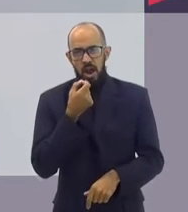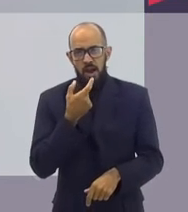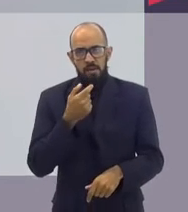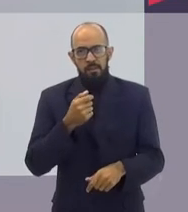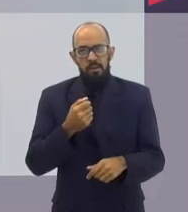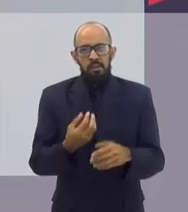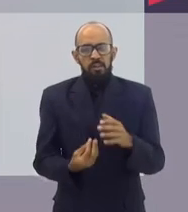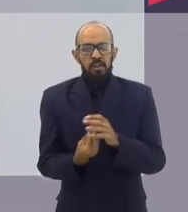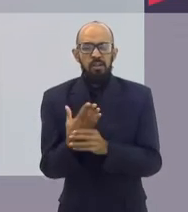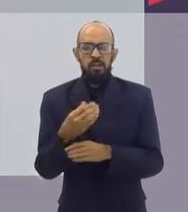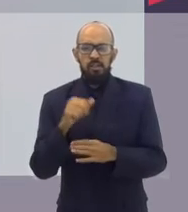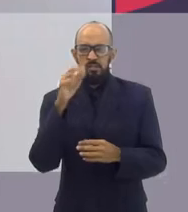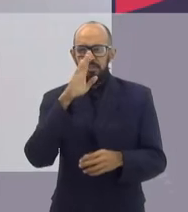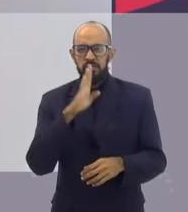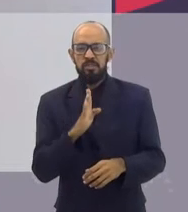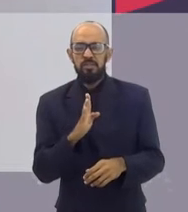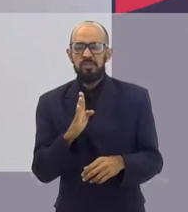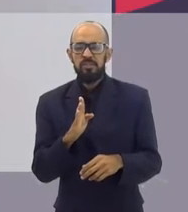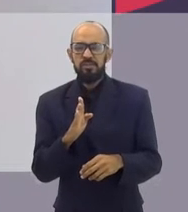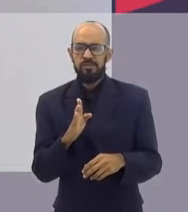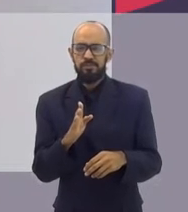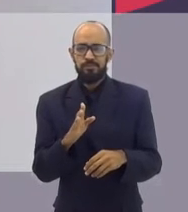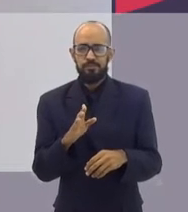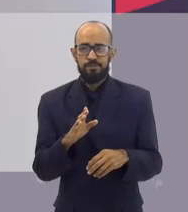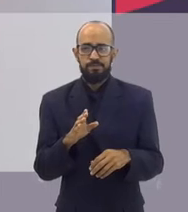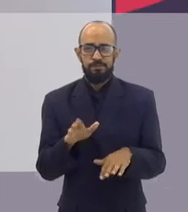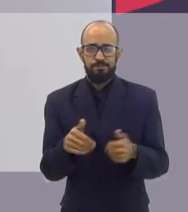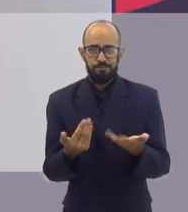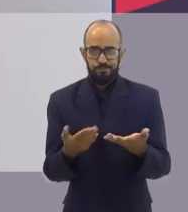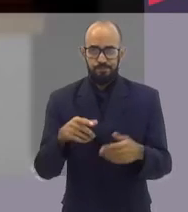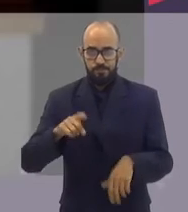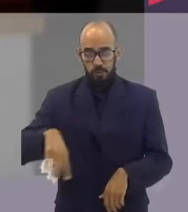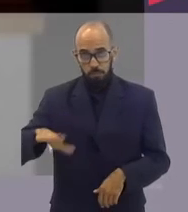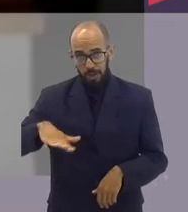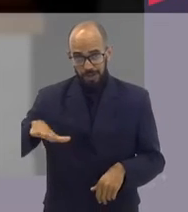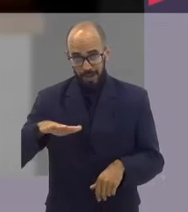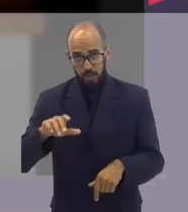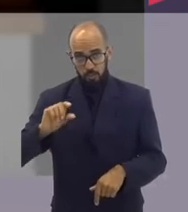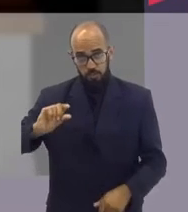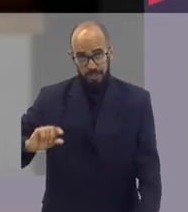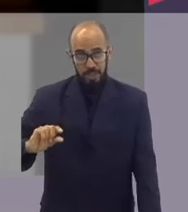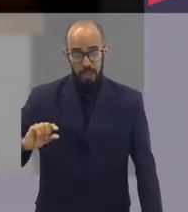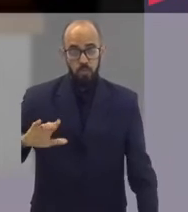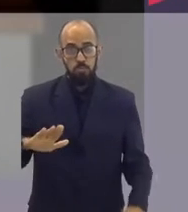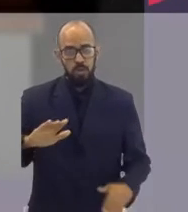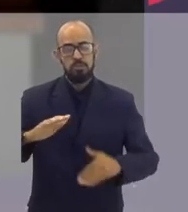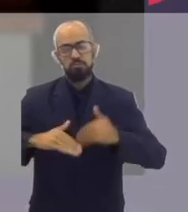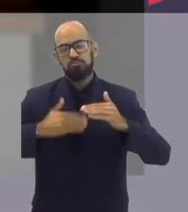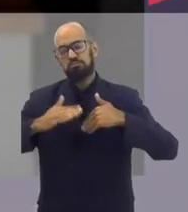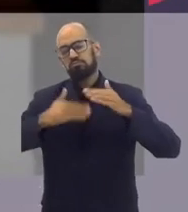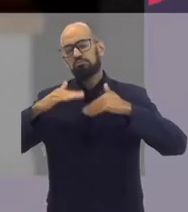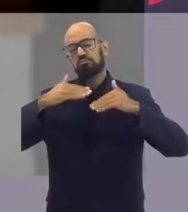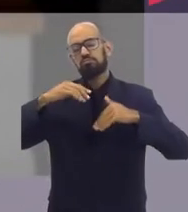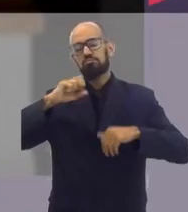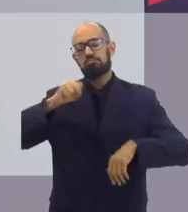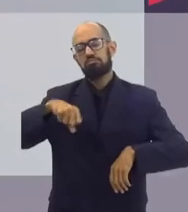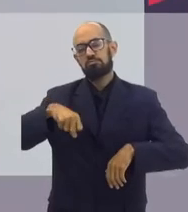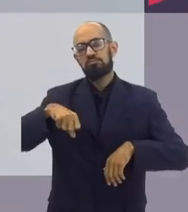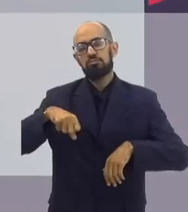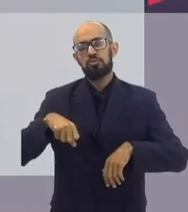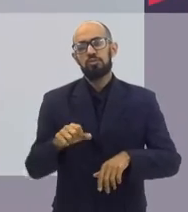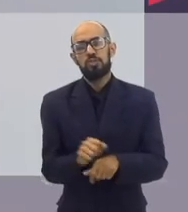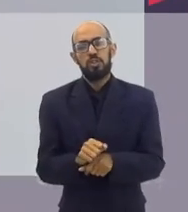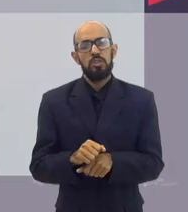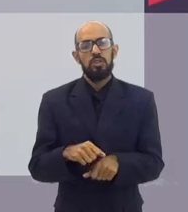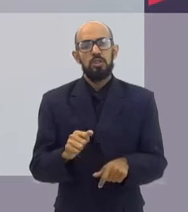fármacos que nascem no Brasil, né? Desde a síntese. Então, é um mercado ainda pequeno, mas que está evoluindo e que